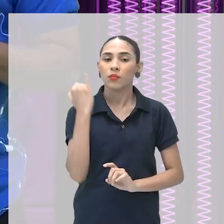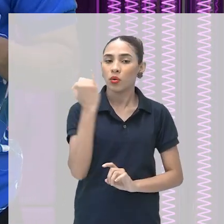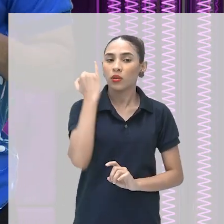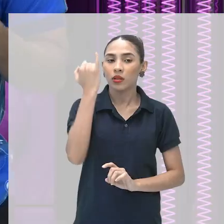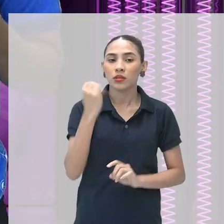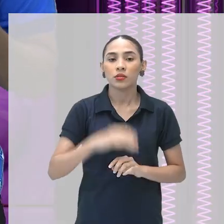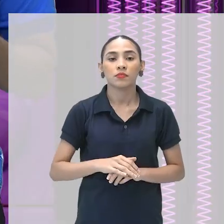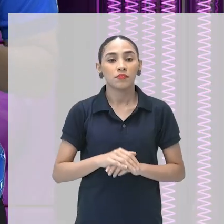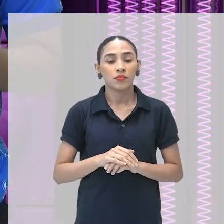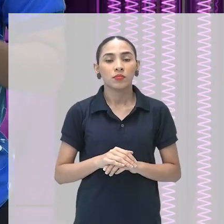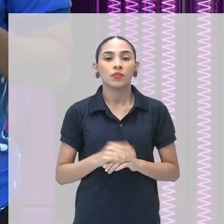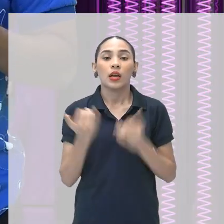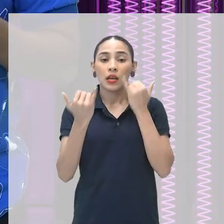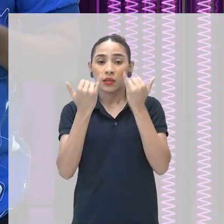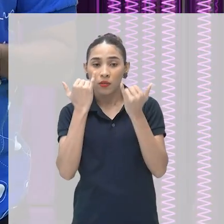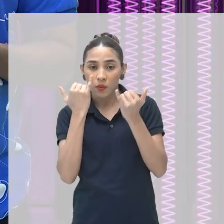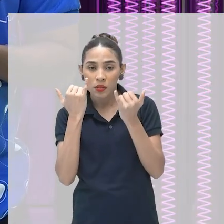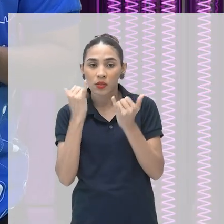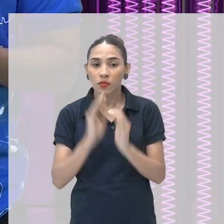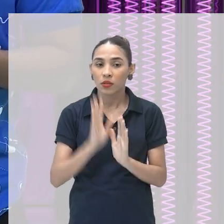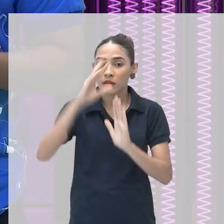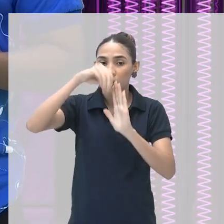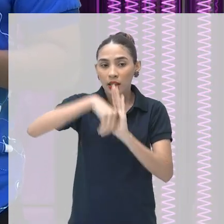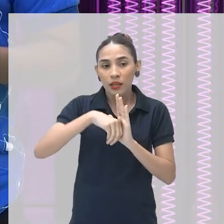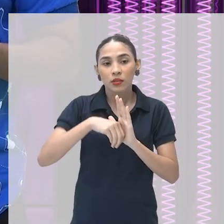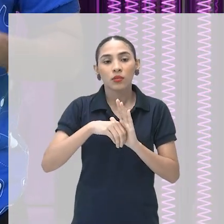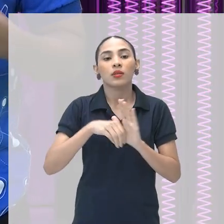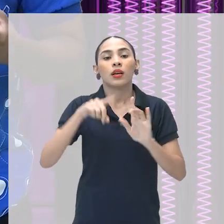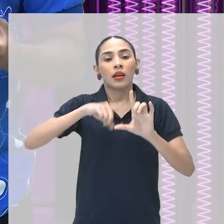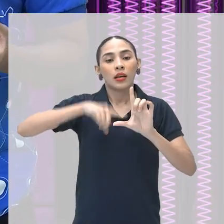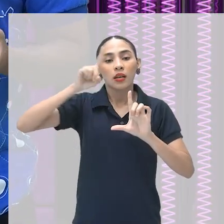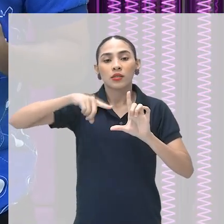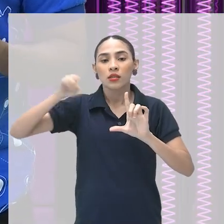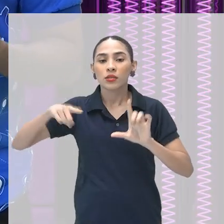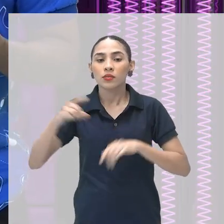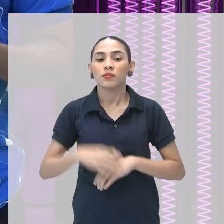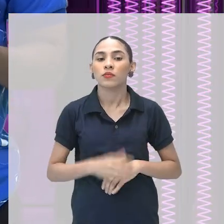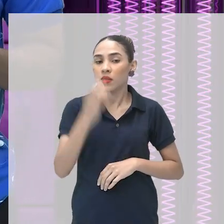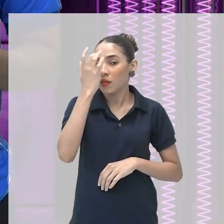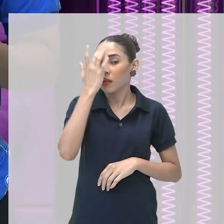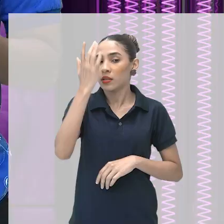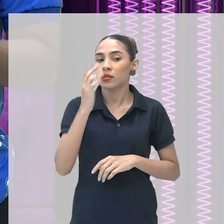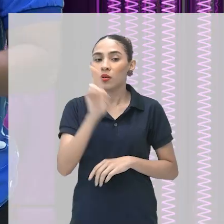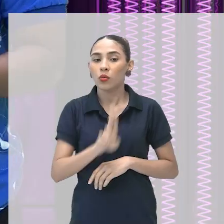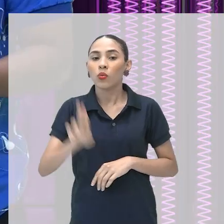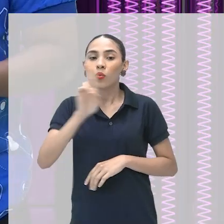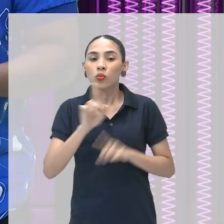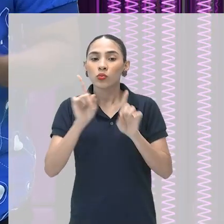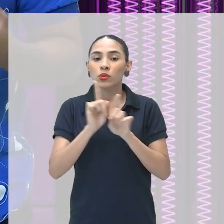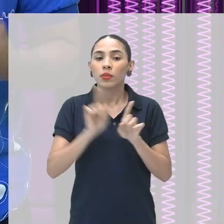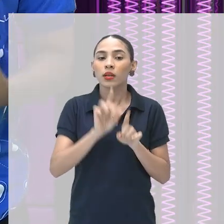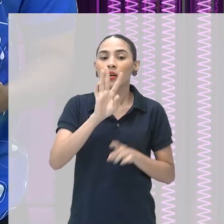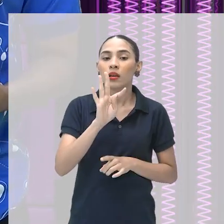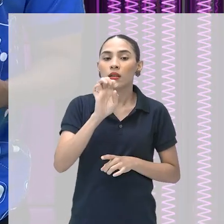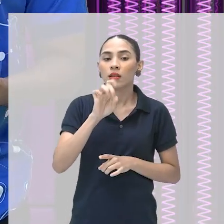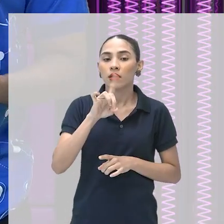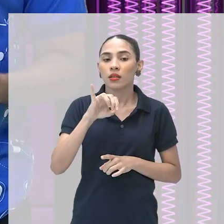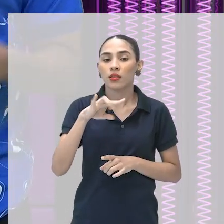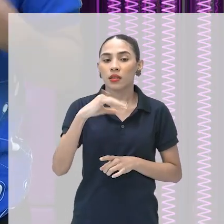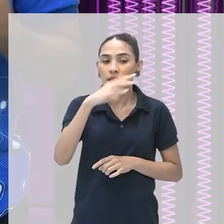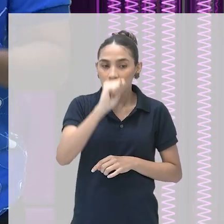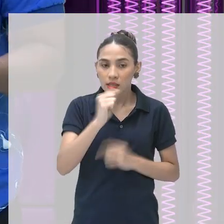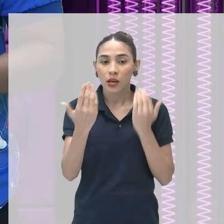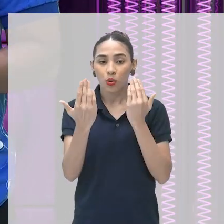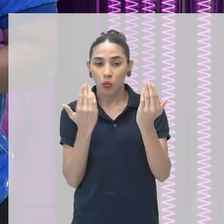na visualização de dados dentro da estatística. Eles facilitam a identificação de tendências,